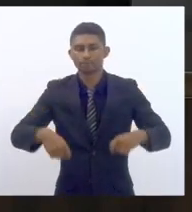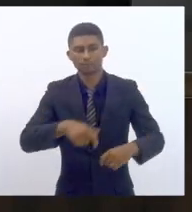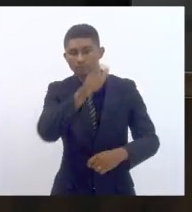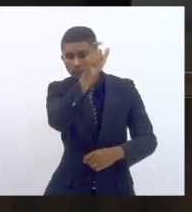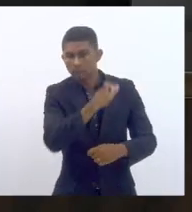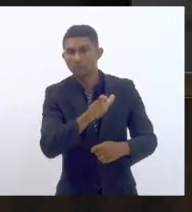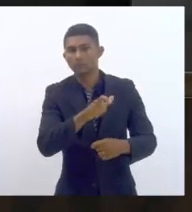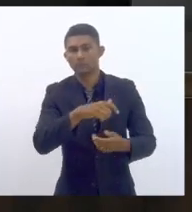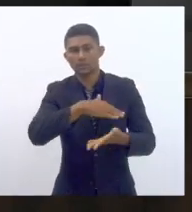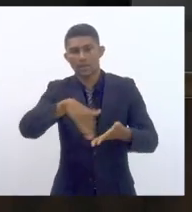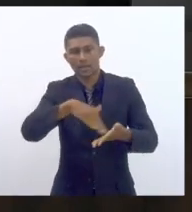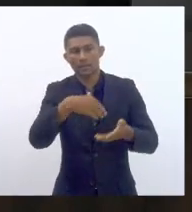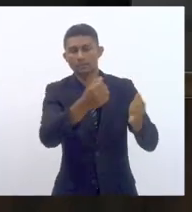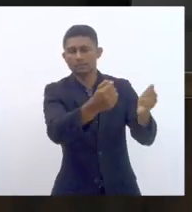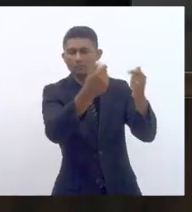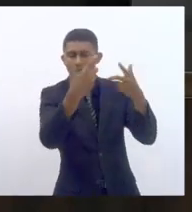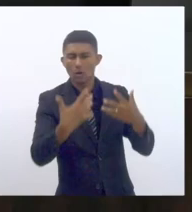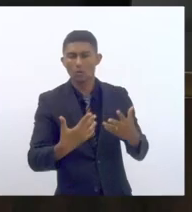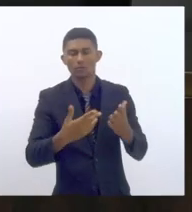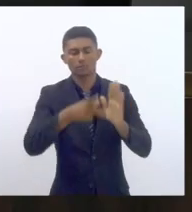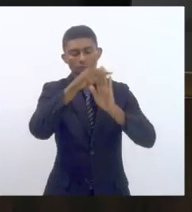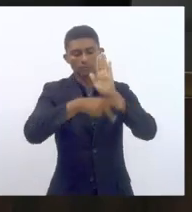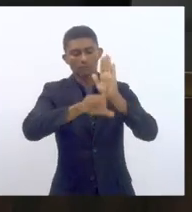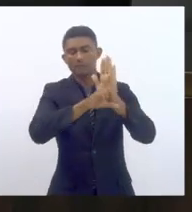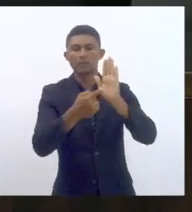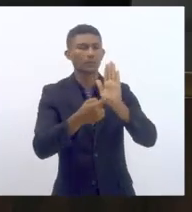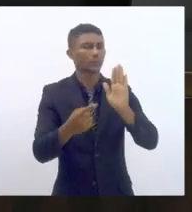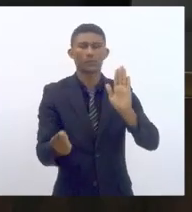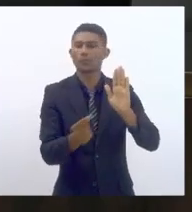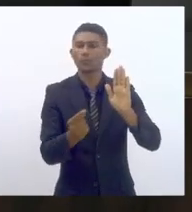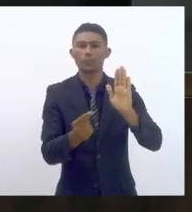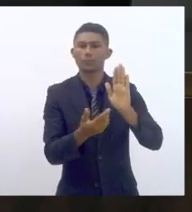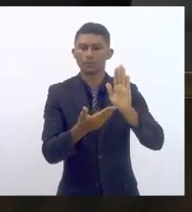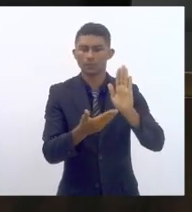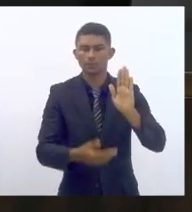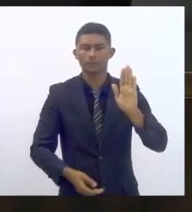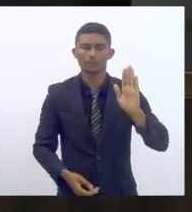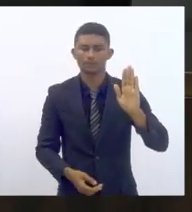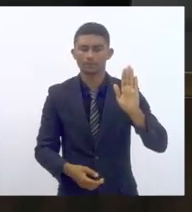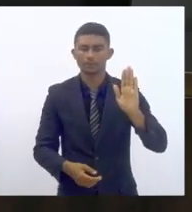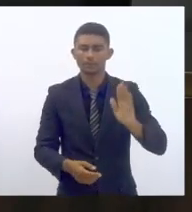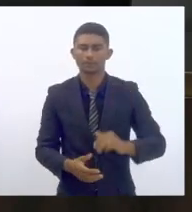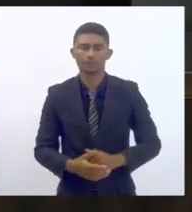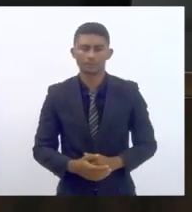um projeto de lei, que é para resolver...